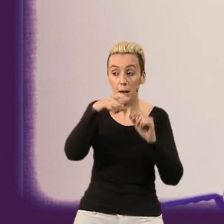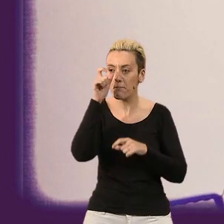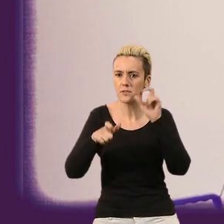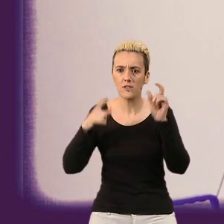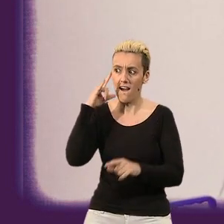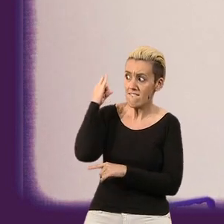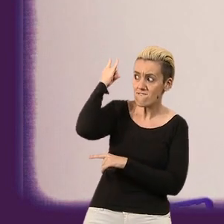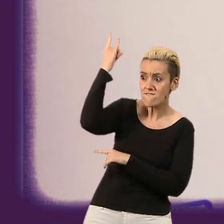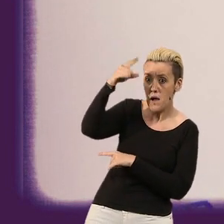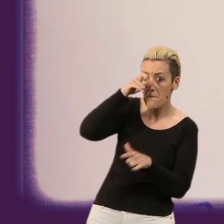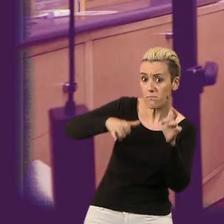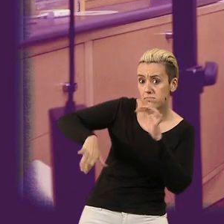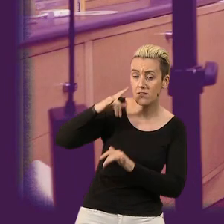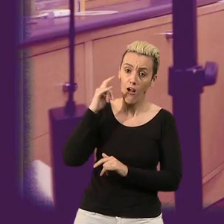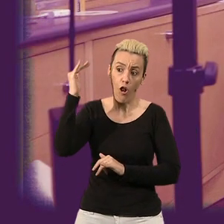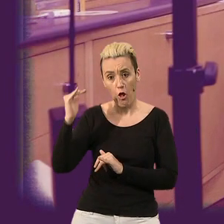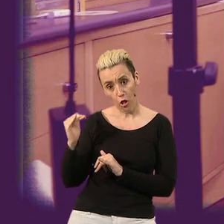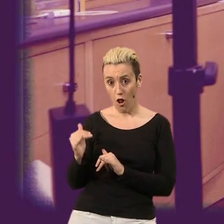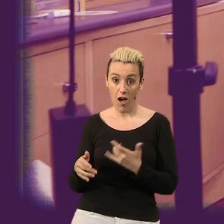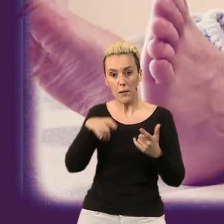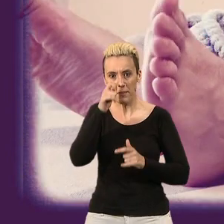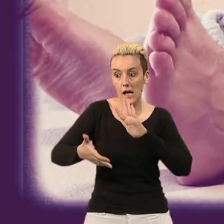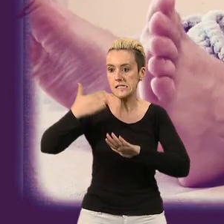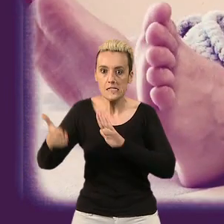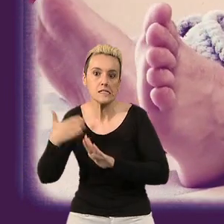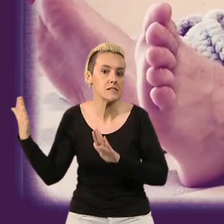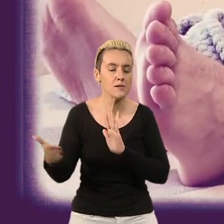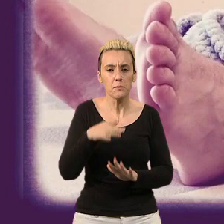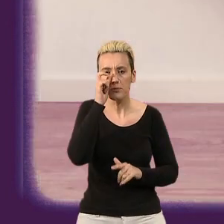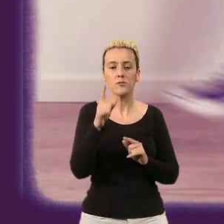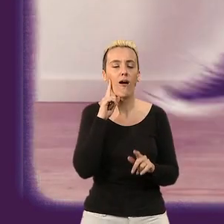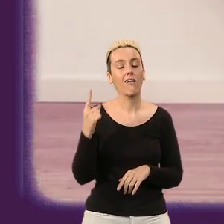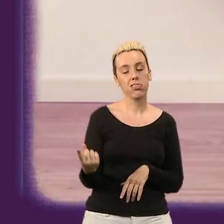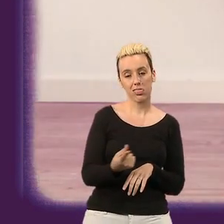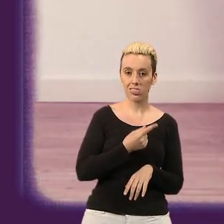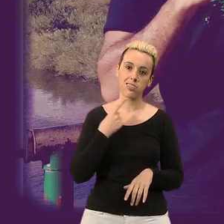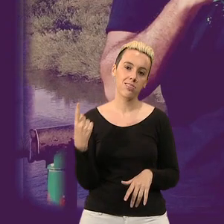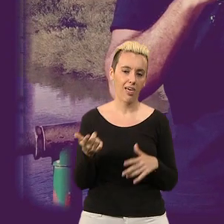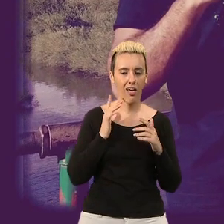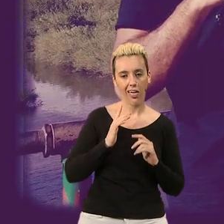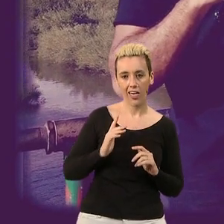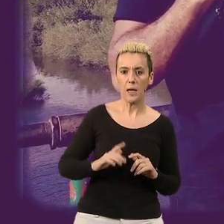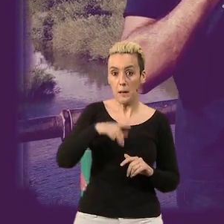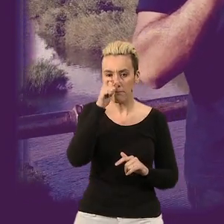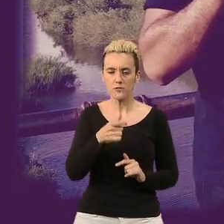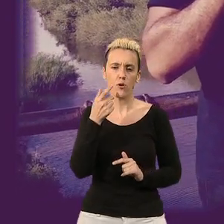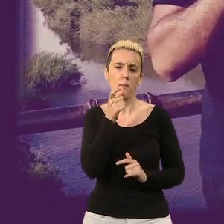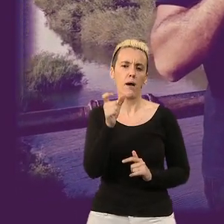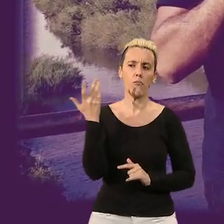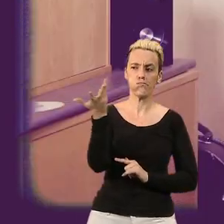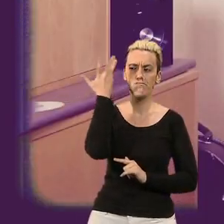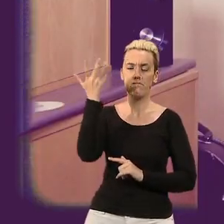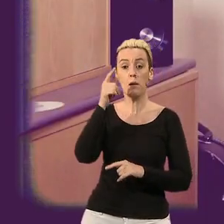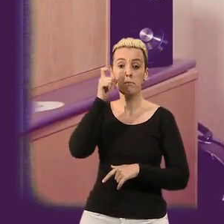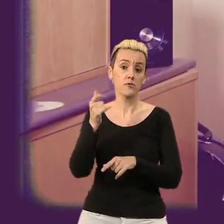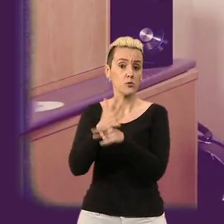que é alta, calha a ver gente que é baixa. Calha a ver gente apressada e outra que não se despacha. Há gente que fala antiga, há gente que usa